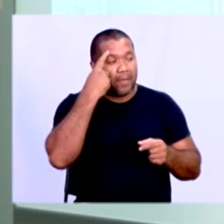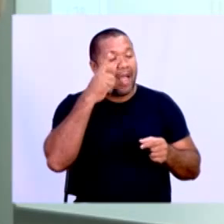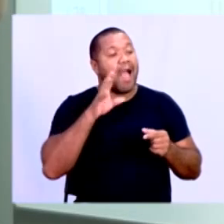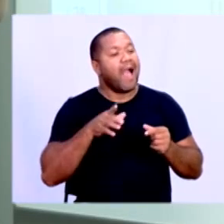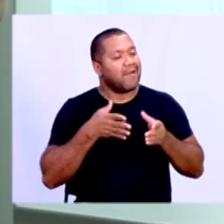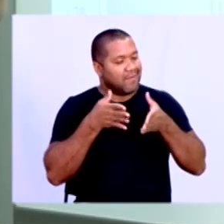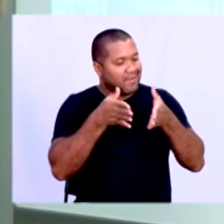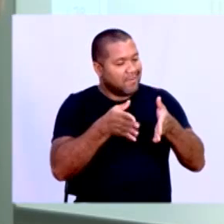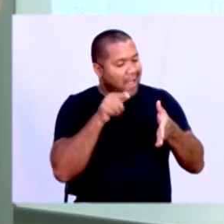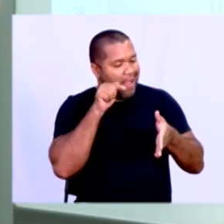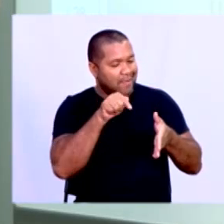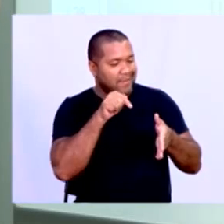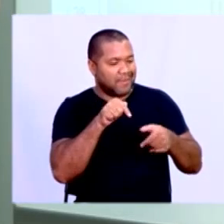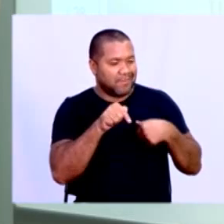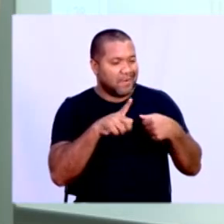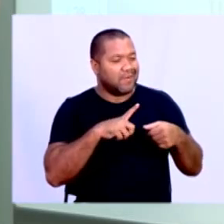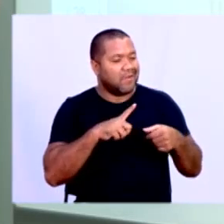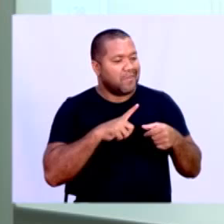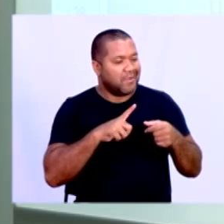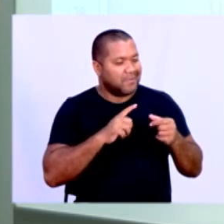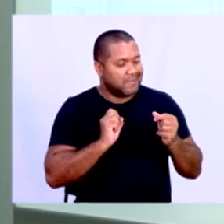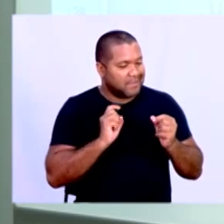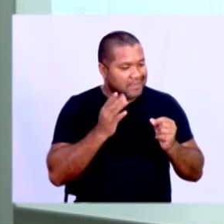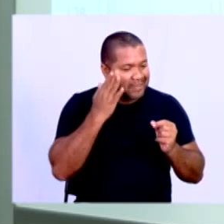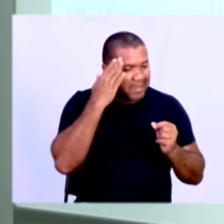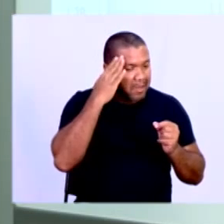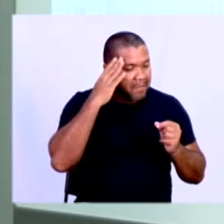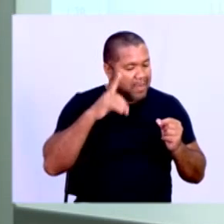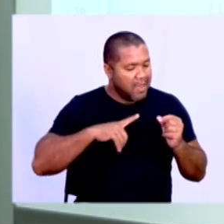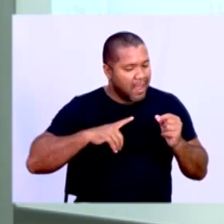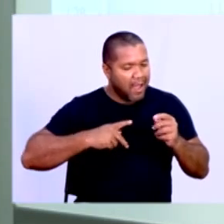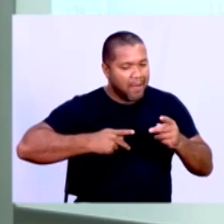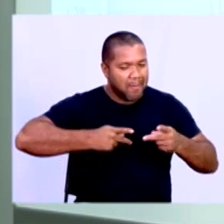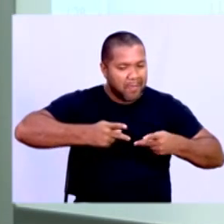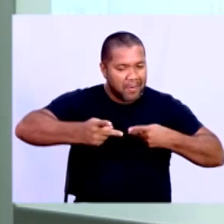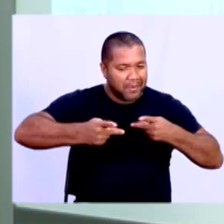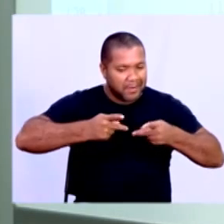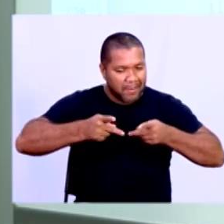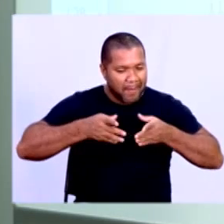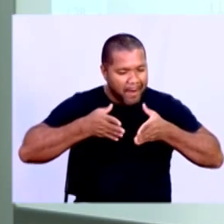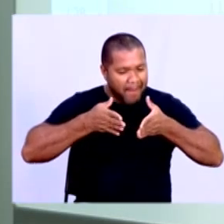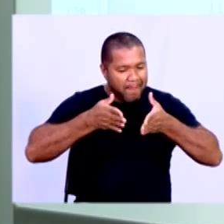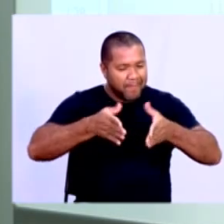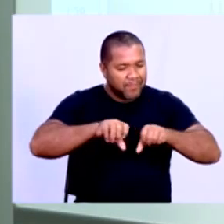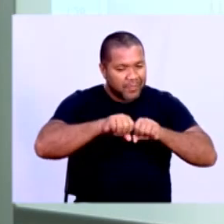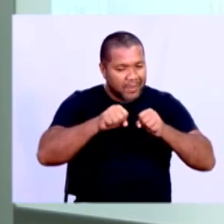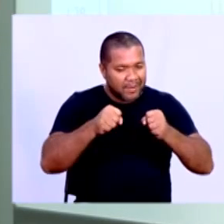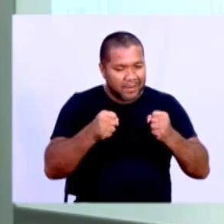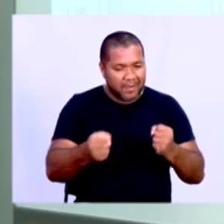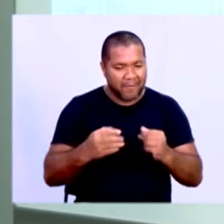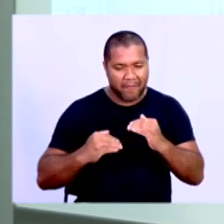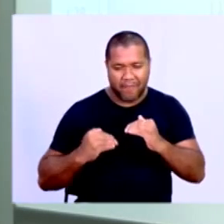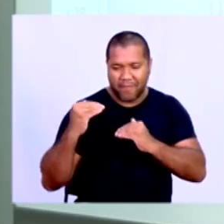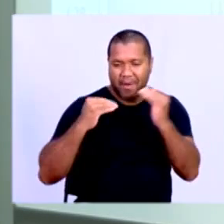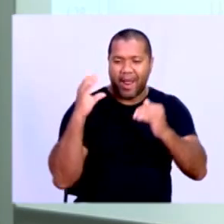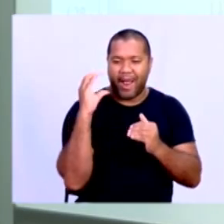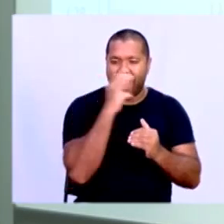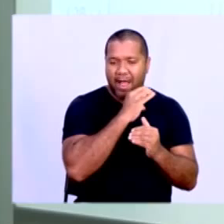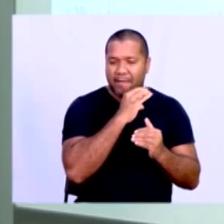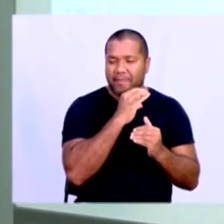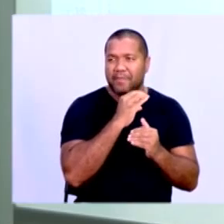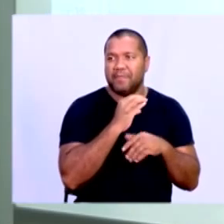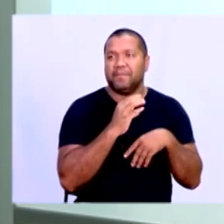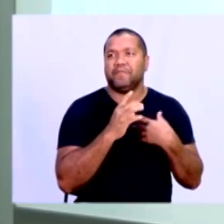poder ter uma escalabilidade melhor, ela vai ser mais linear, meu sistema vai se desenvolver mais rápido dessa